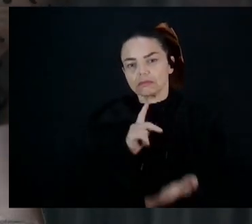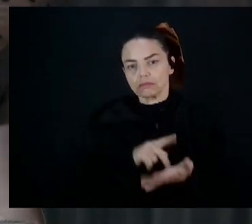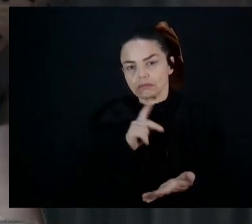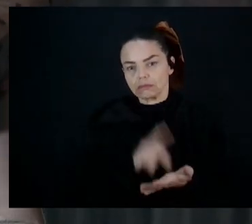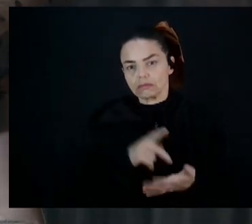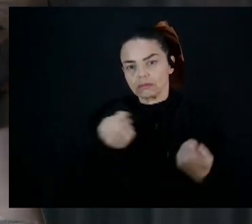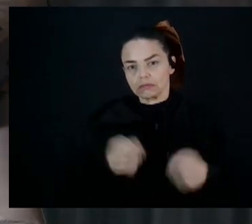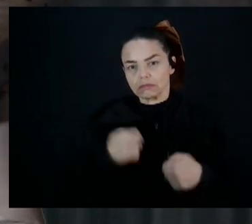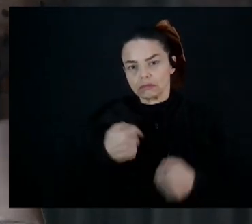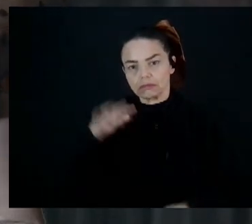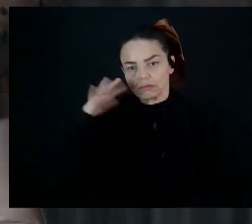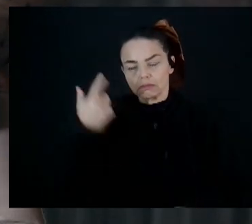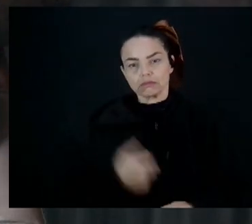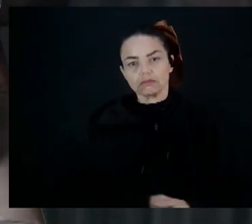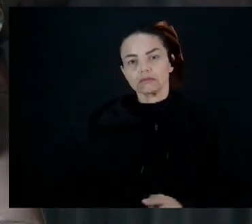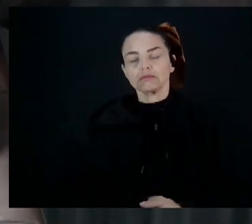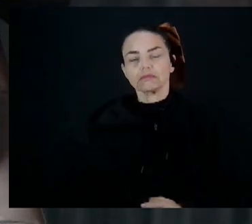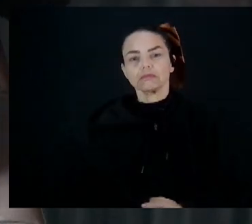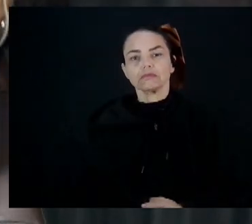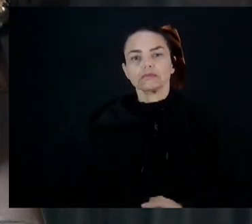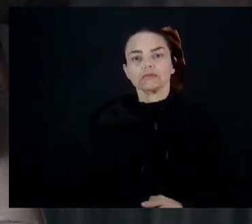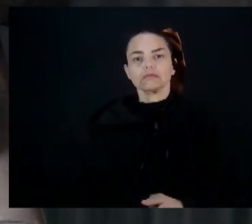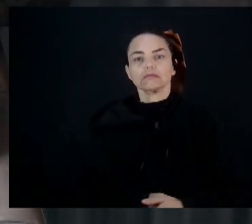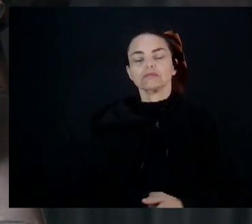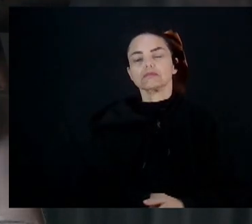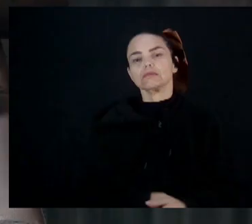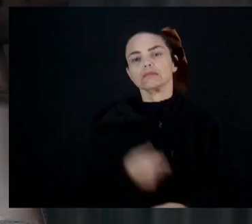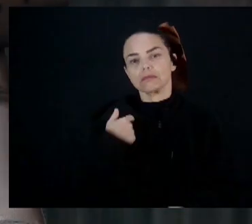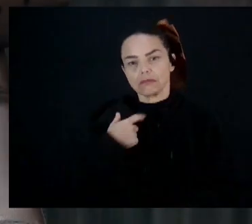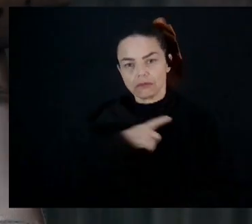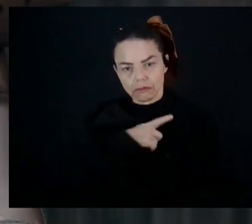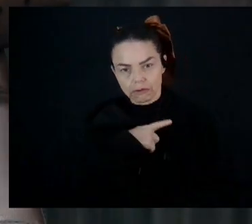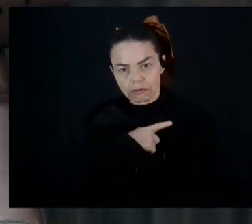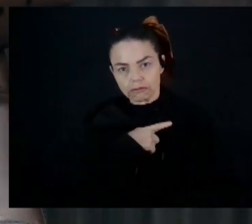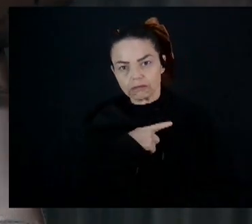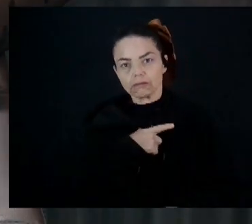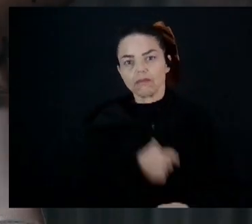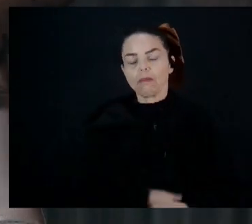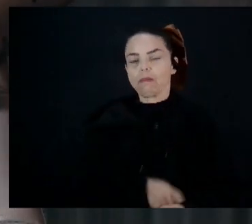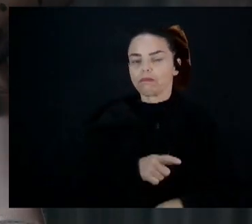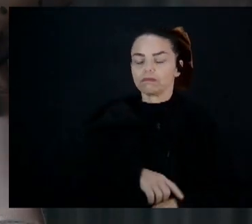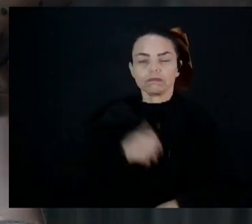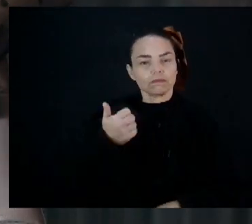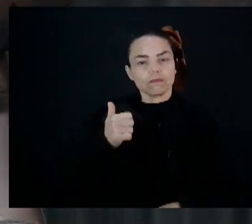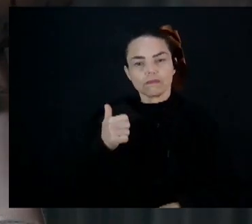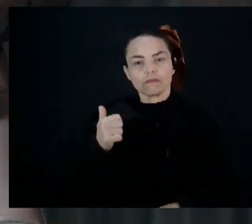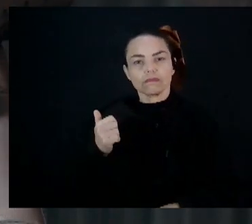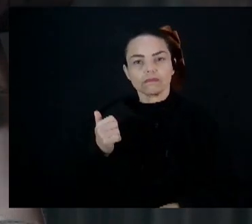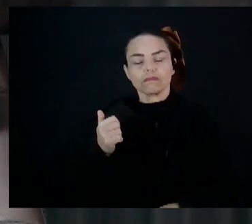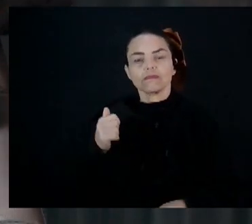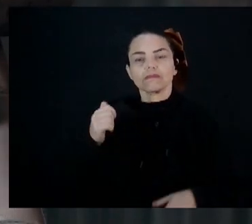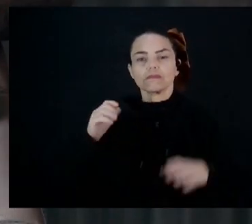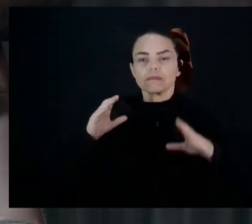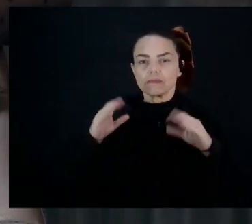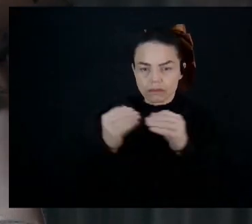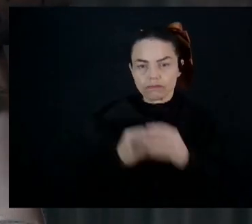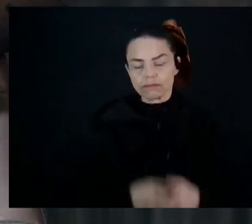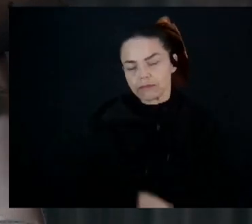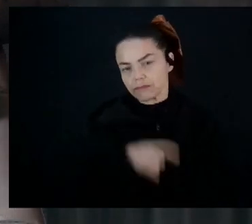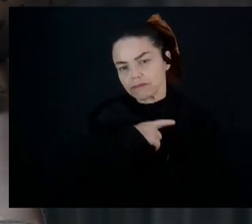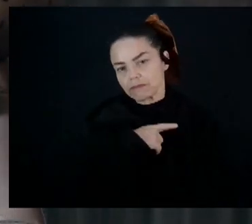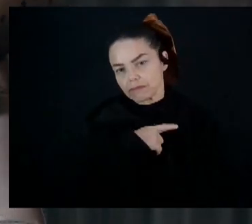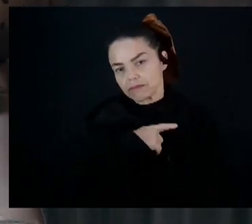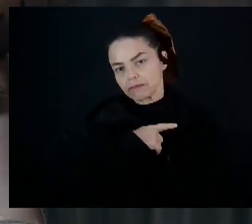acontecer naquela hora. Assim, eu tenho que fazer isso às 11 da noite, né? Ou eu tenho que, ou